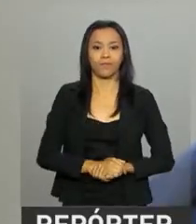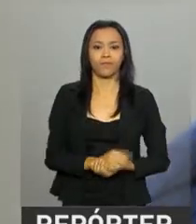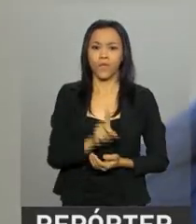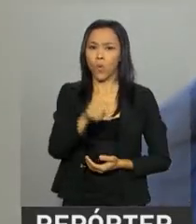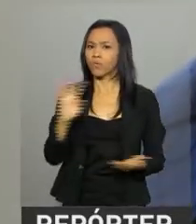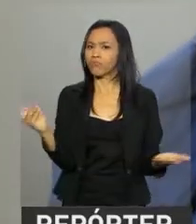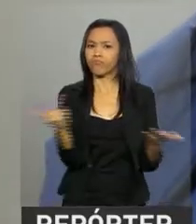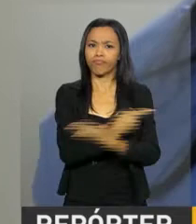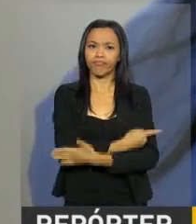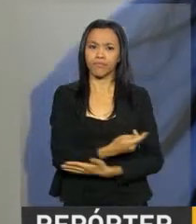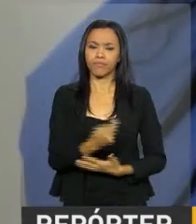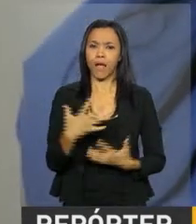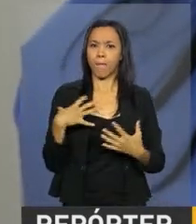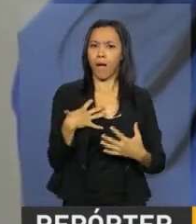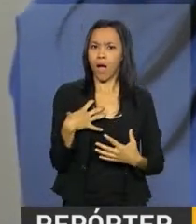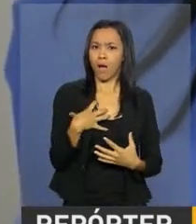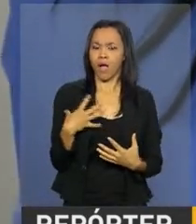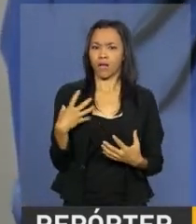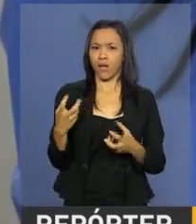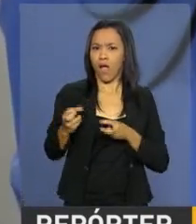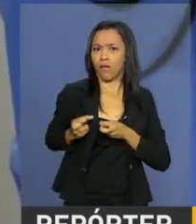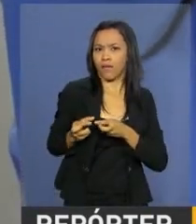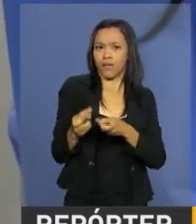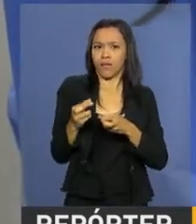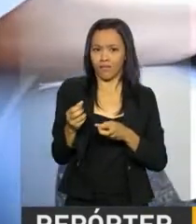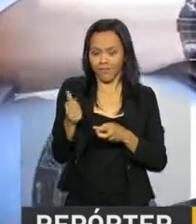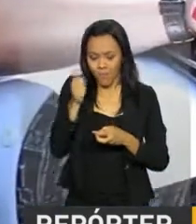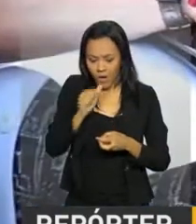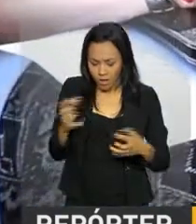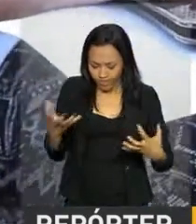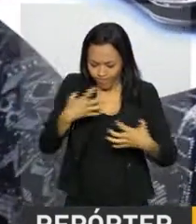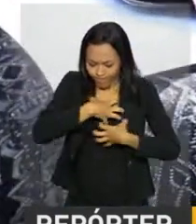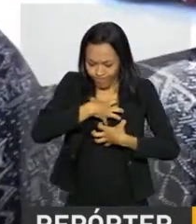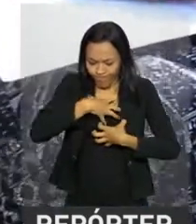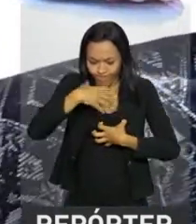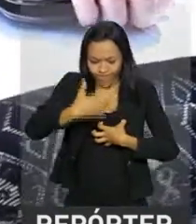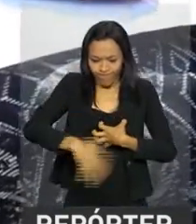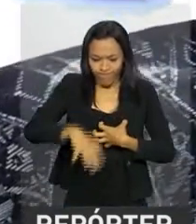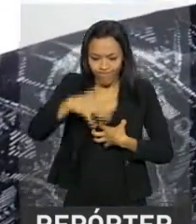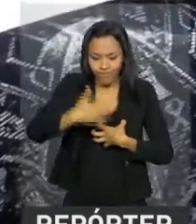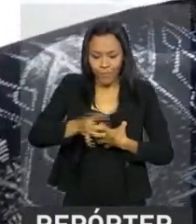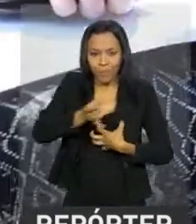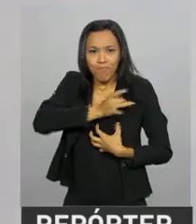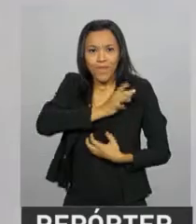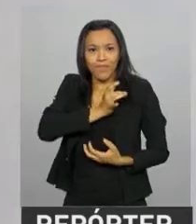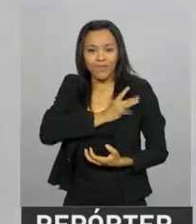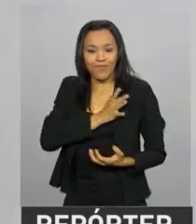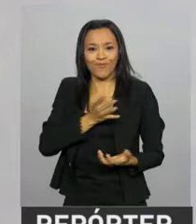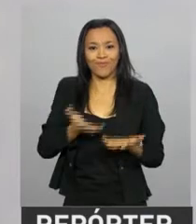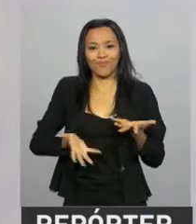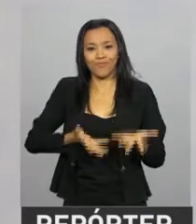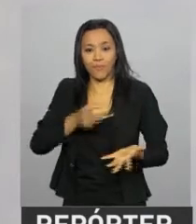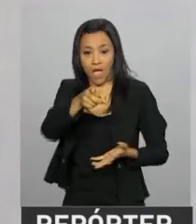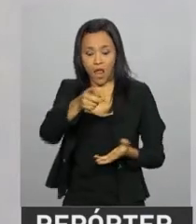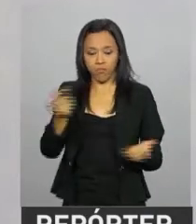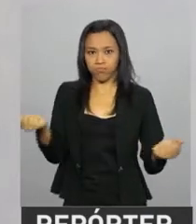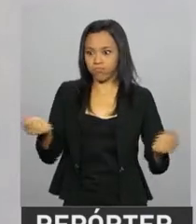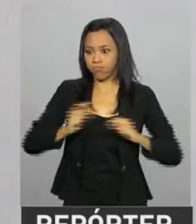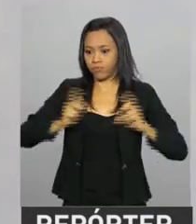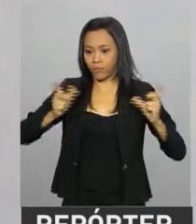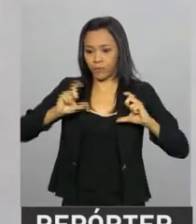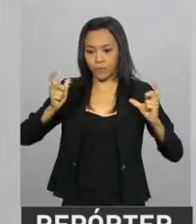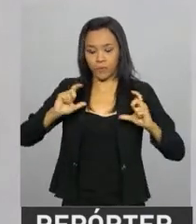um câncer de mama chega sem avisar na vida de uma mulher, surgem também os medos. Fiquei muito